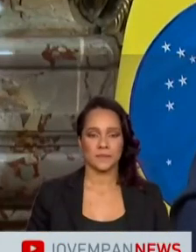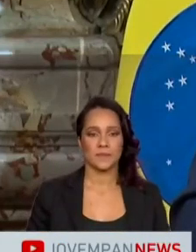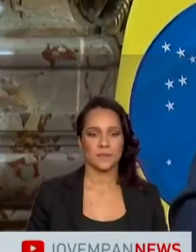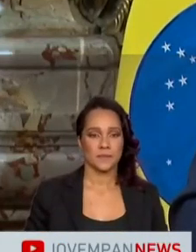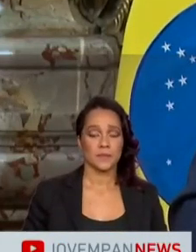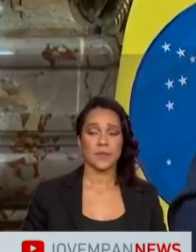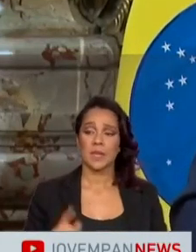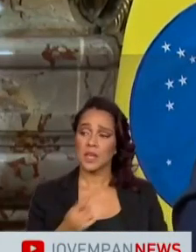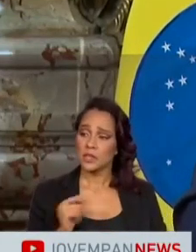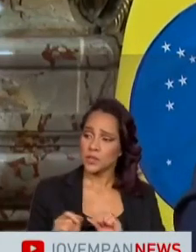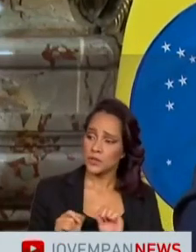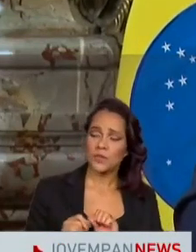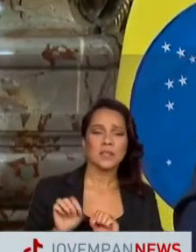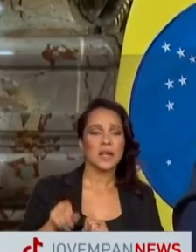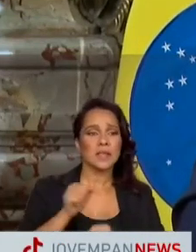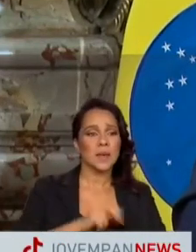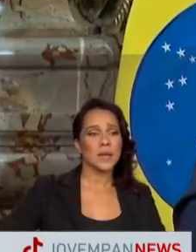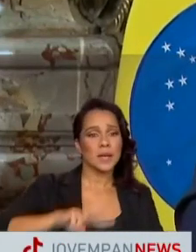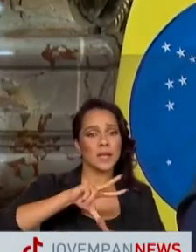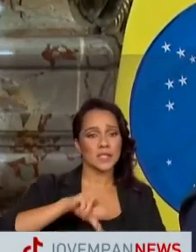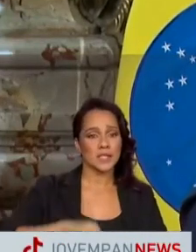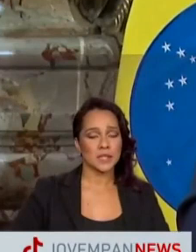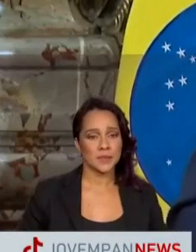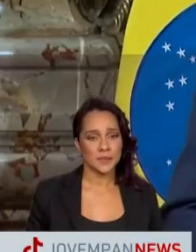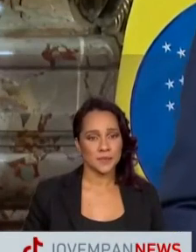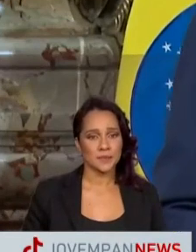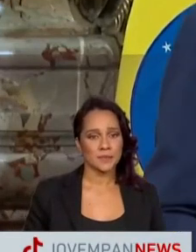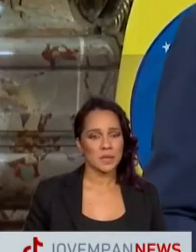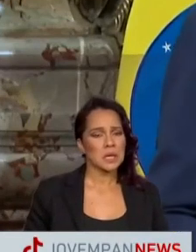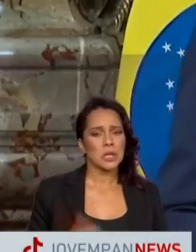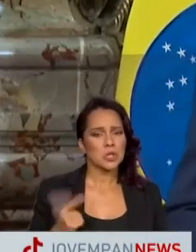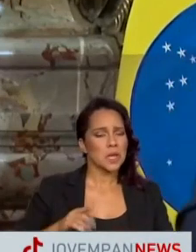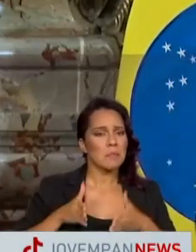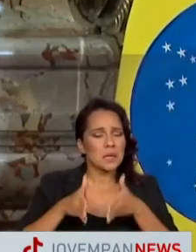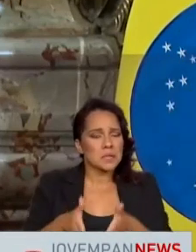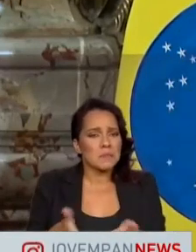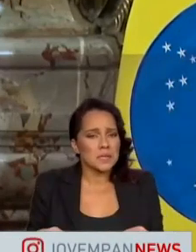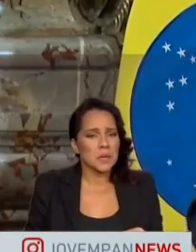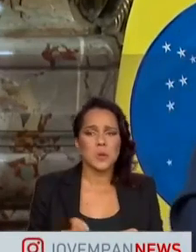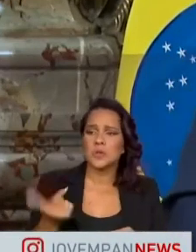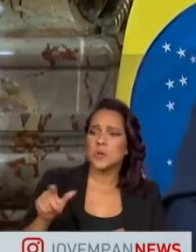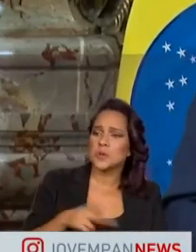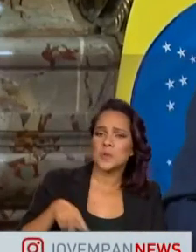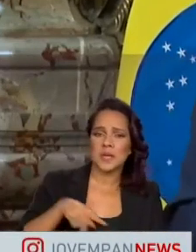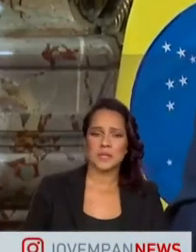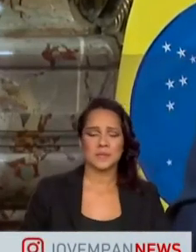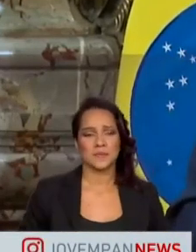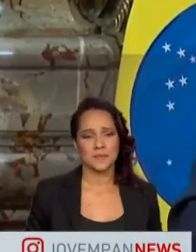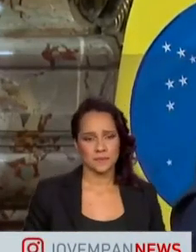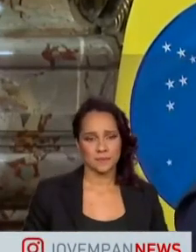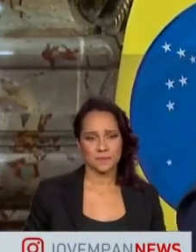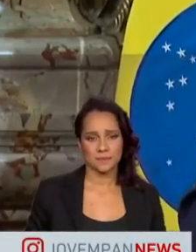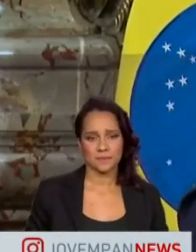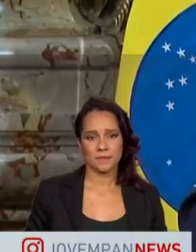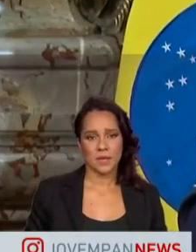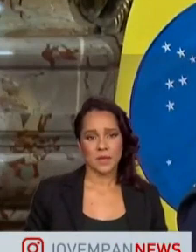reunião entre países. Que a gente faz na América Latina. Que hacemos en Latinoamérica. Sem a participação de outros países. Sin la participación